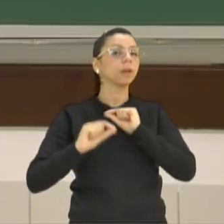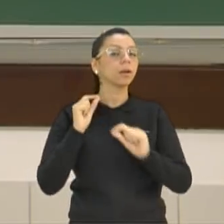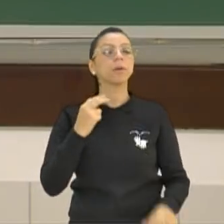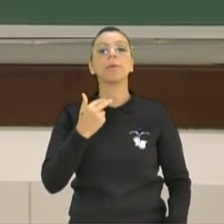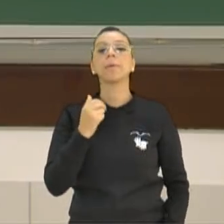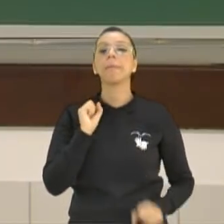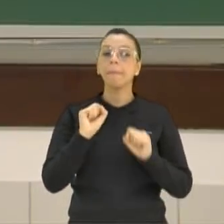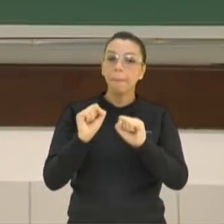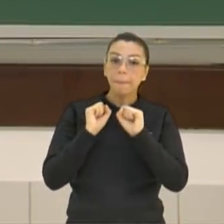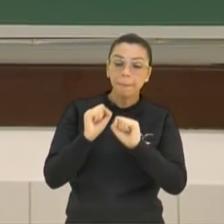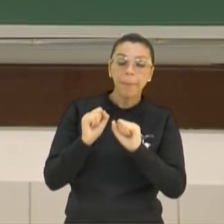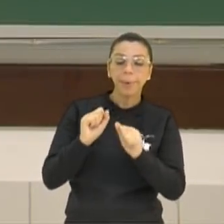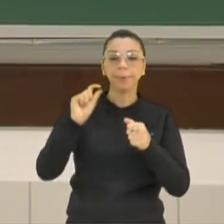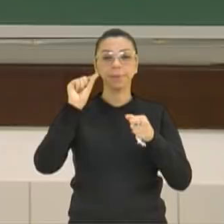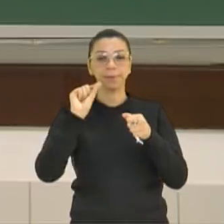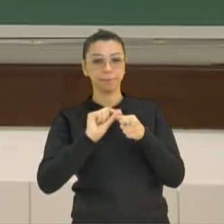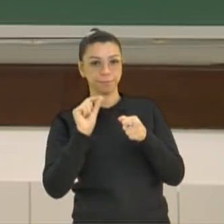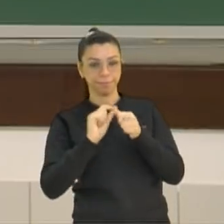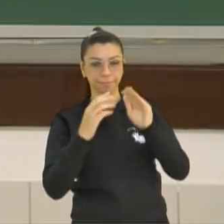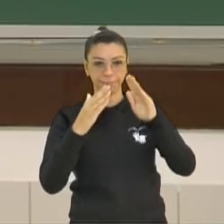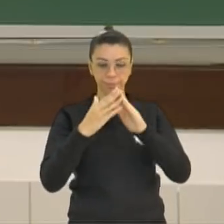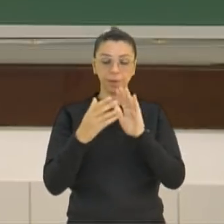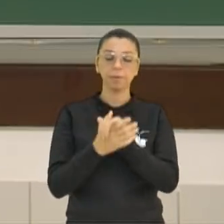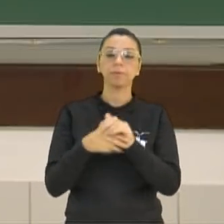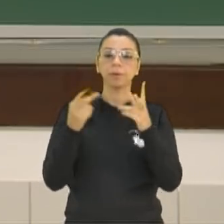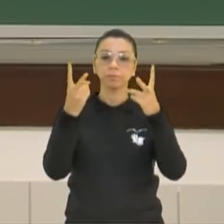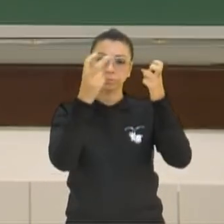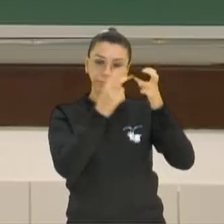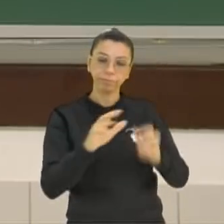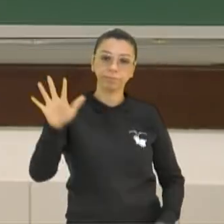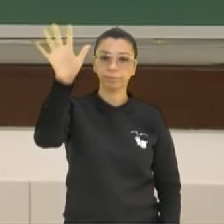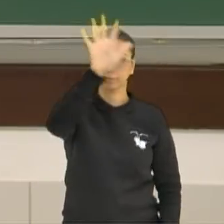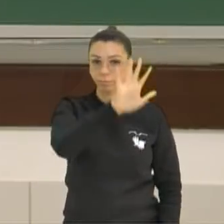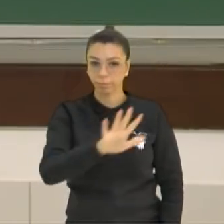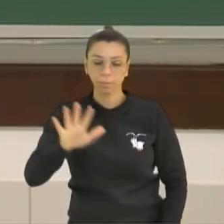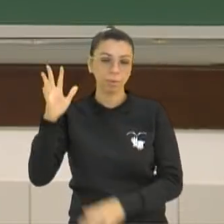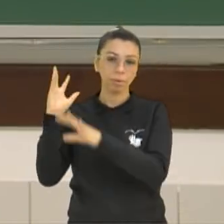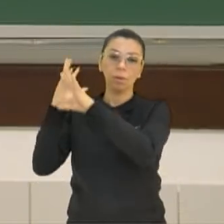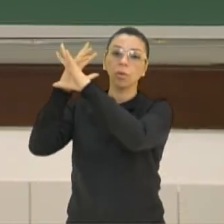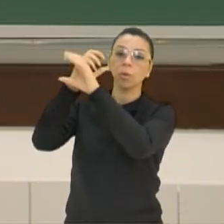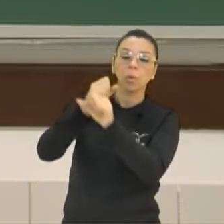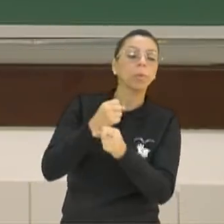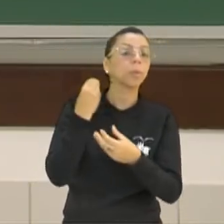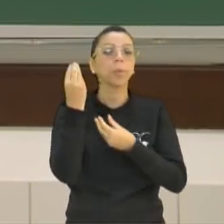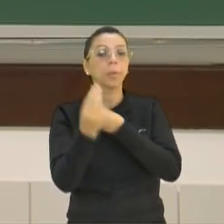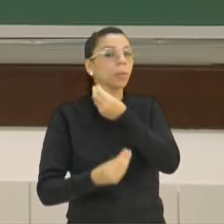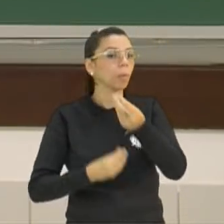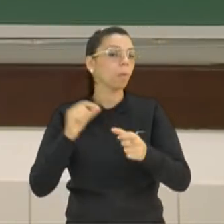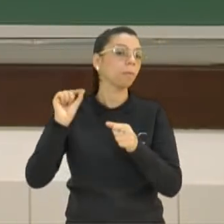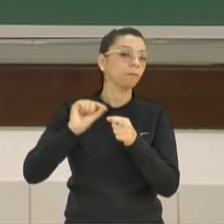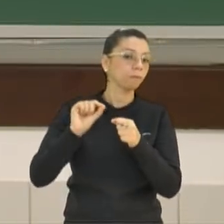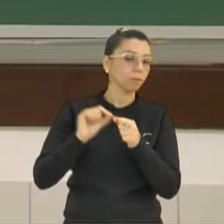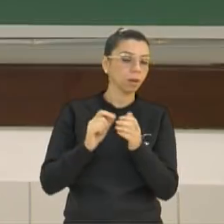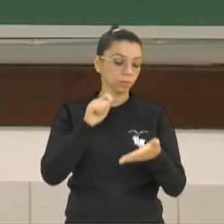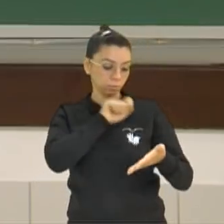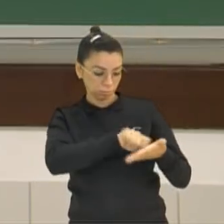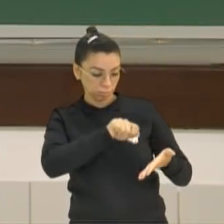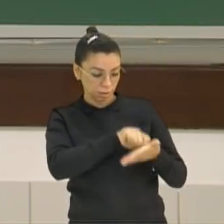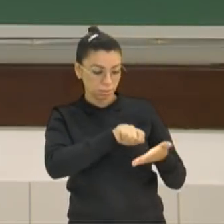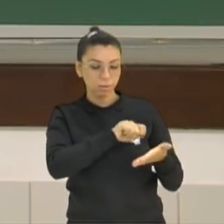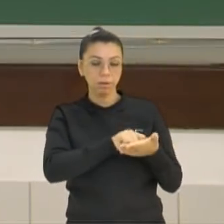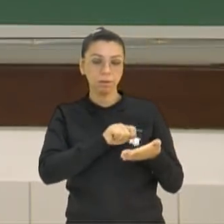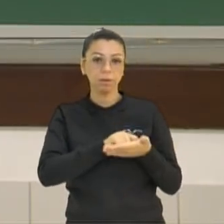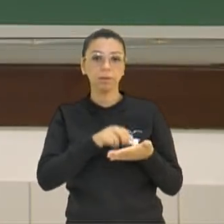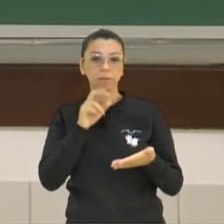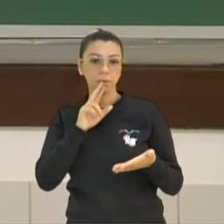fazer em casa? Então você vai observar a figura e vai relembrar como são essas atividades. Escreva no teu caderno